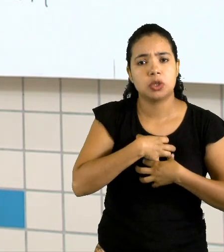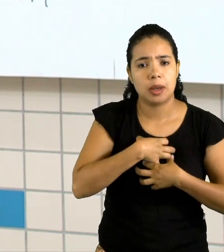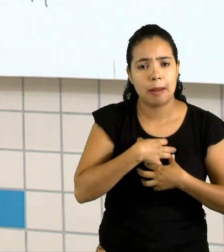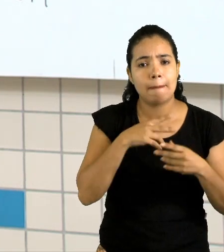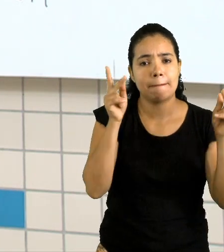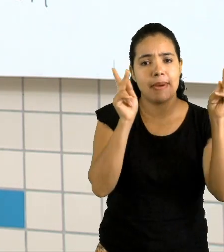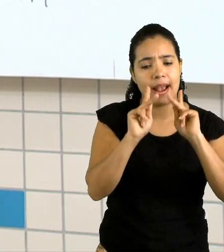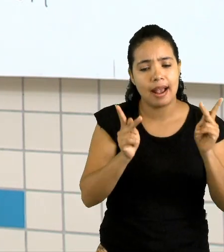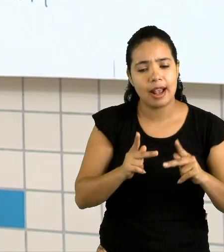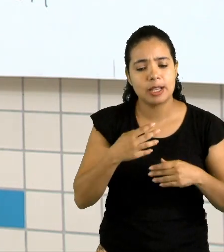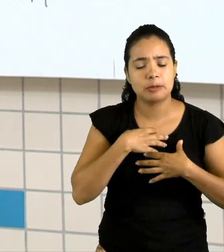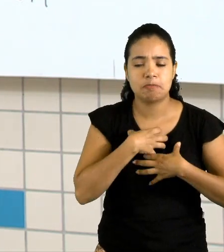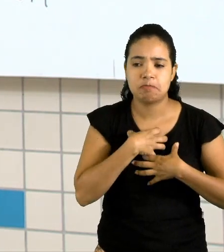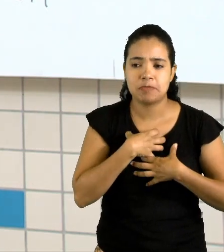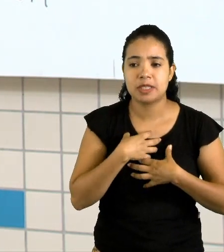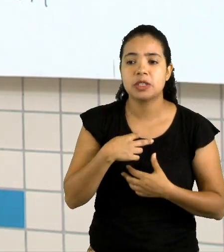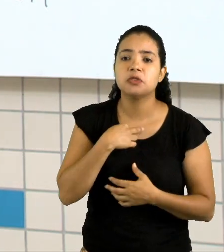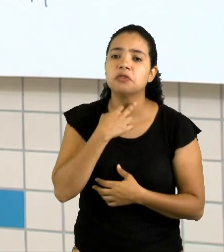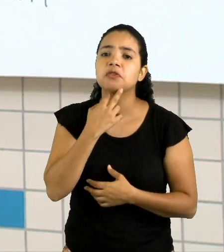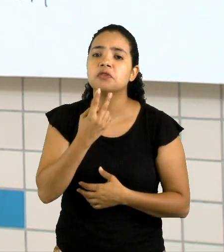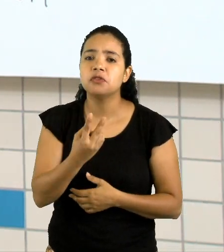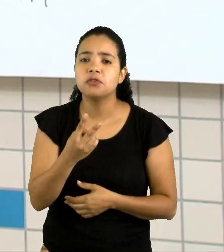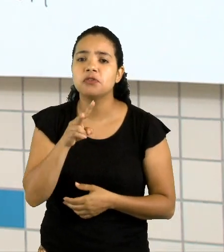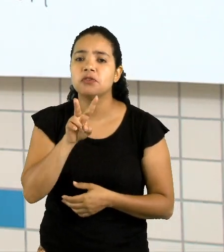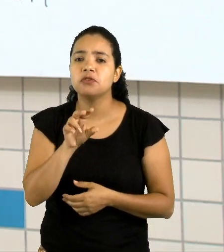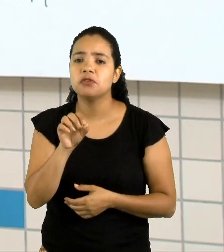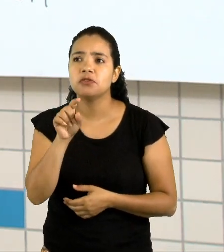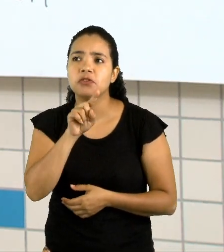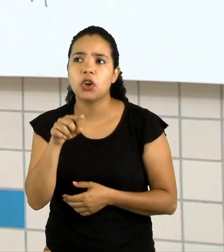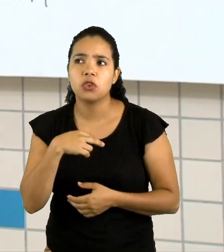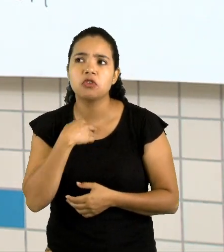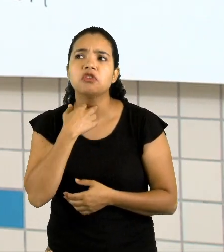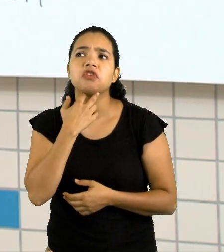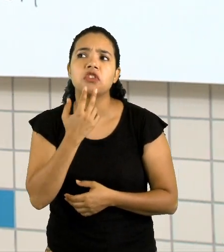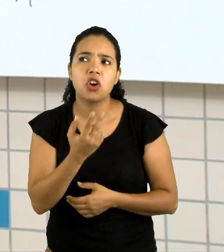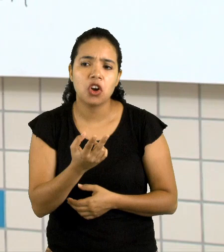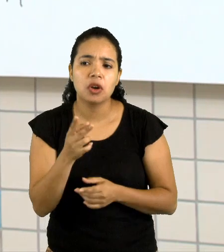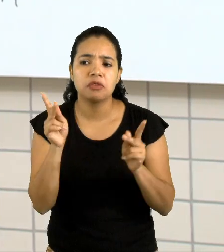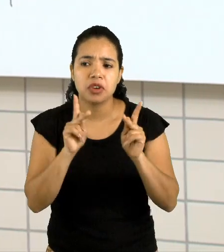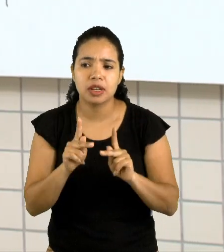de paz. Voz, o som que sai aqui da nossa boca.